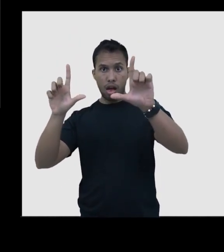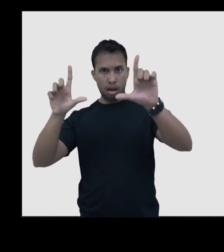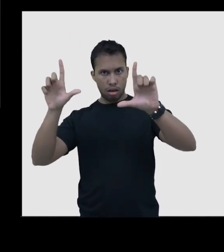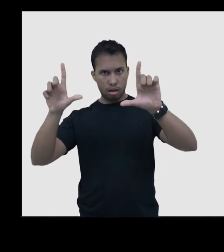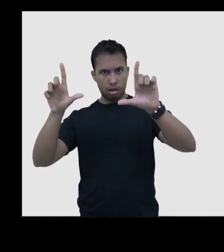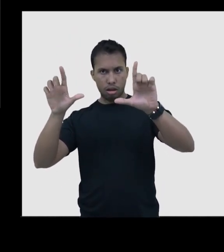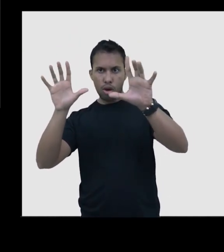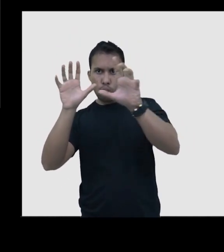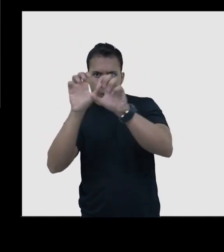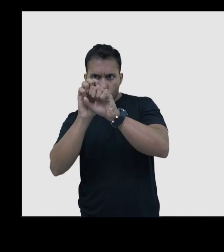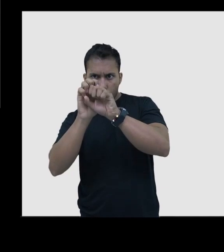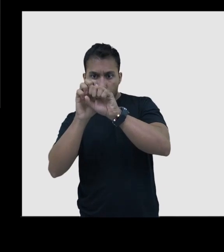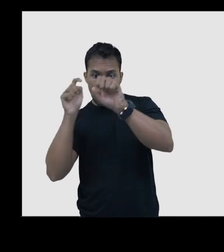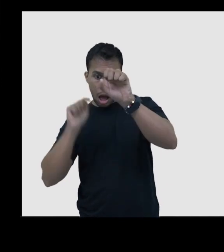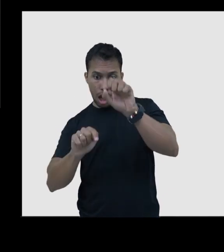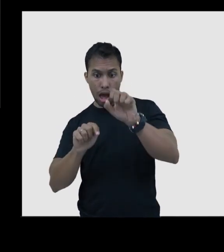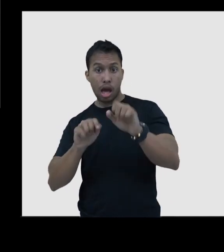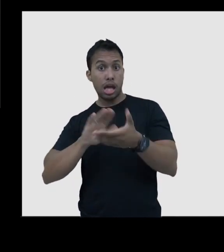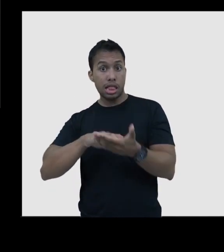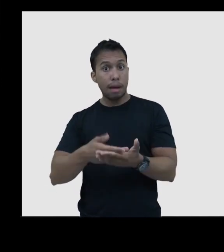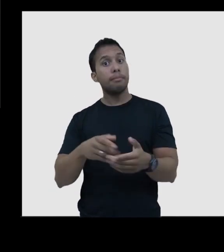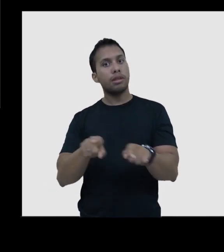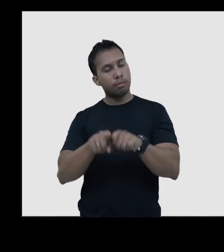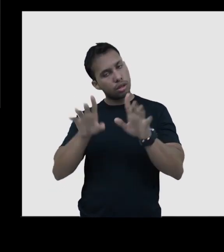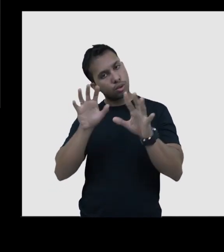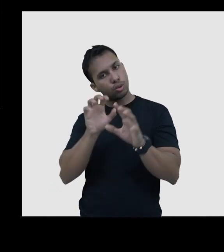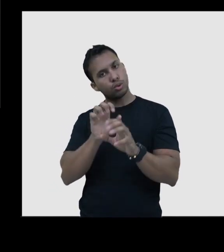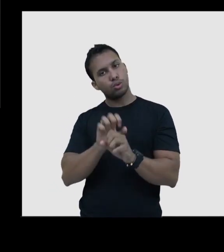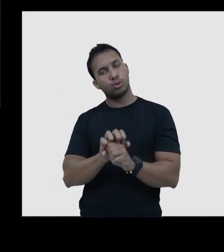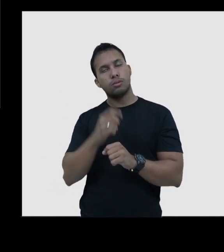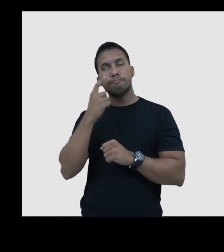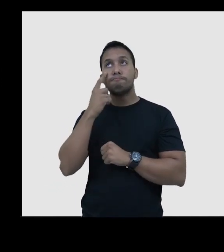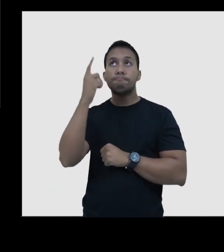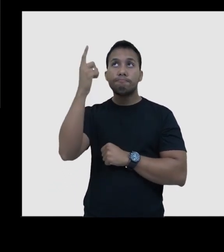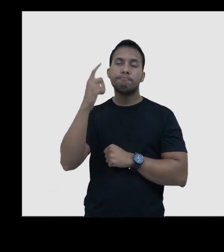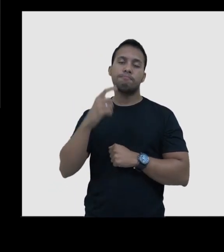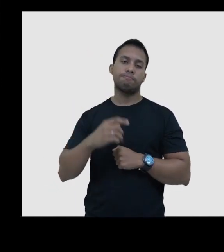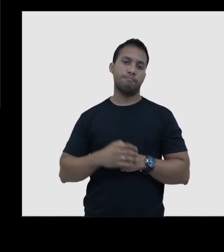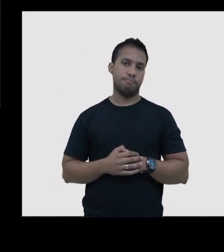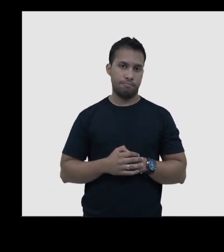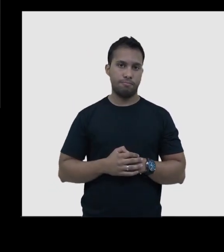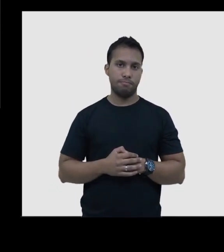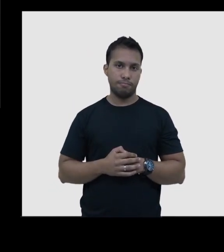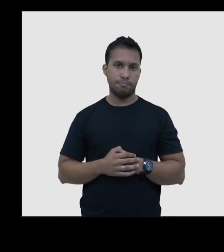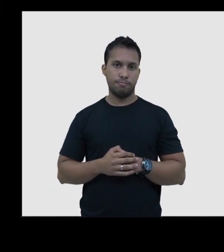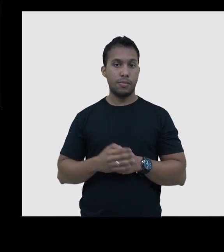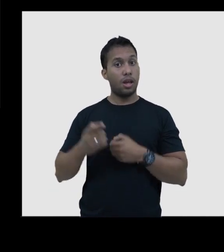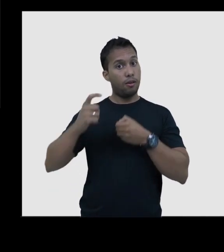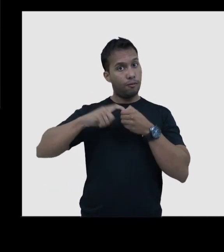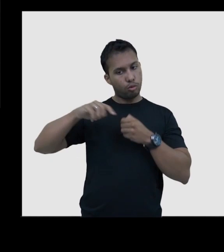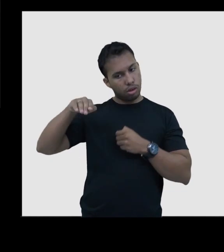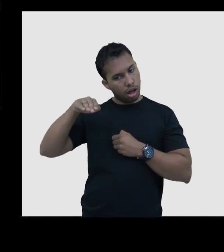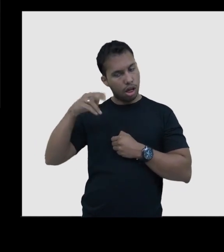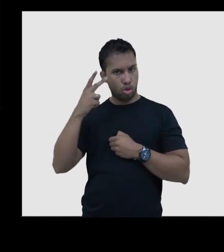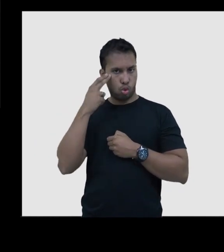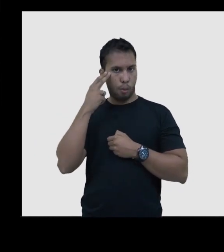Acabei de criar um corte. Vou voltar para a ferramenta que eu estava anteriormente, ó, a de